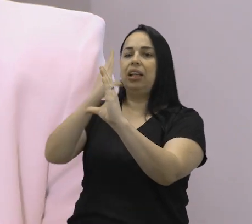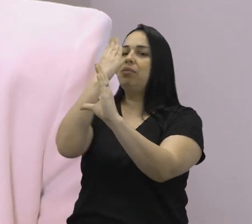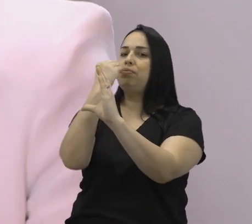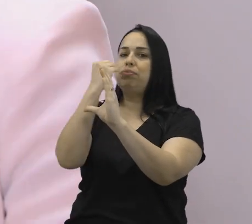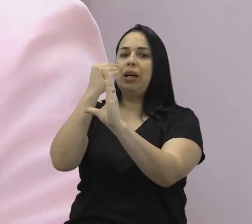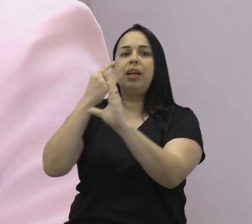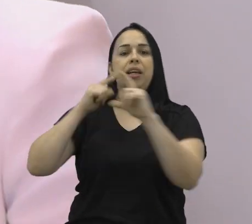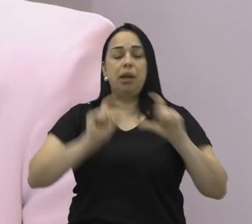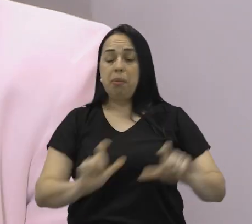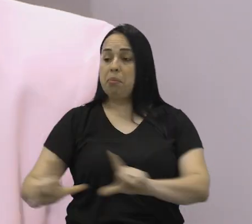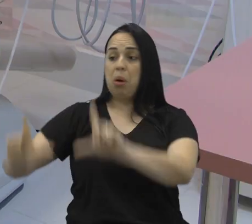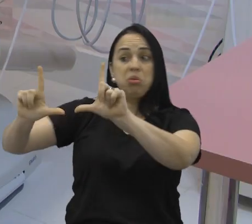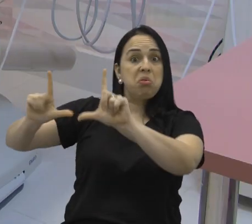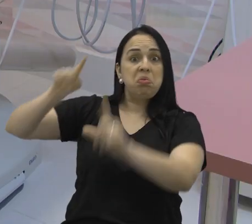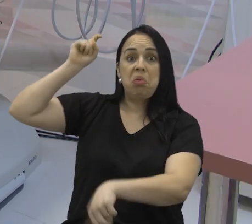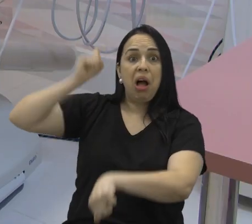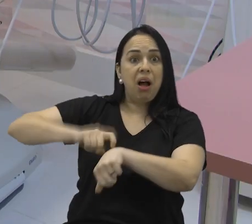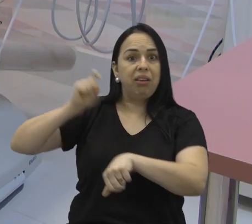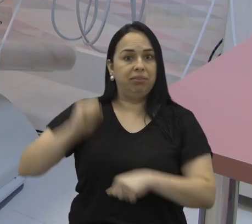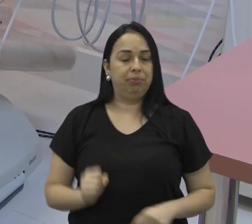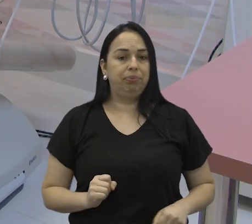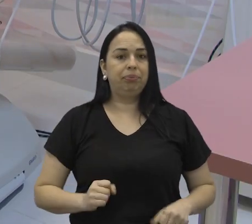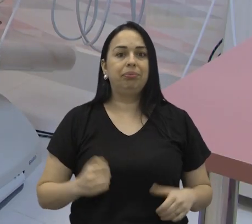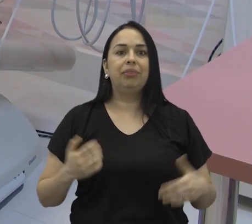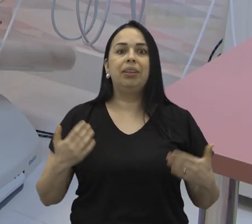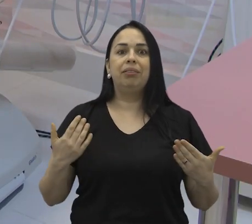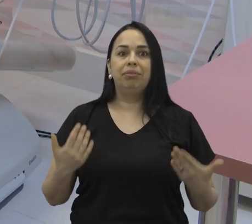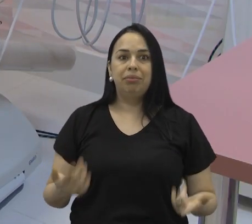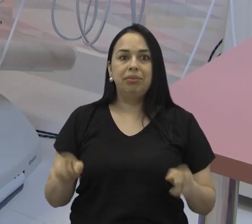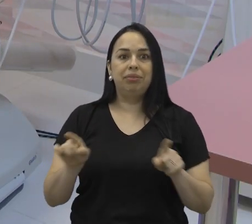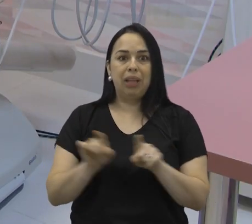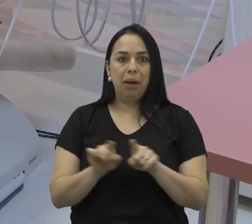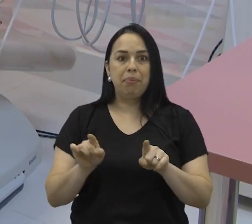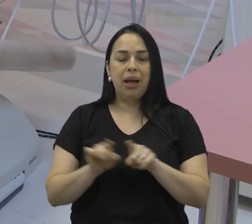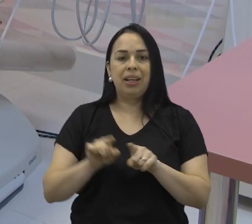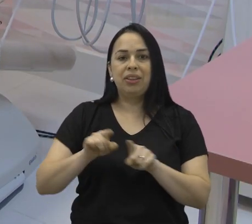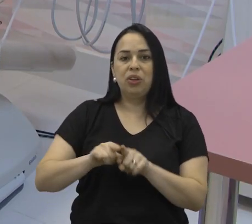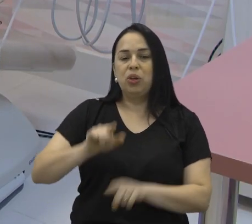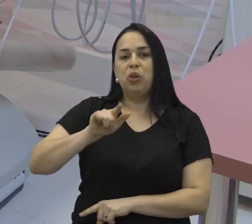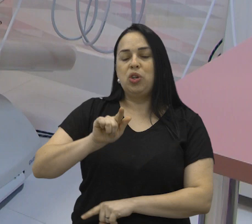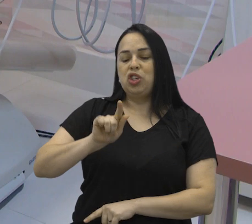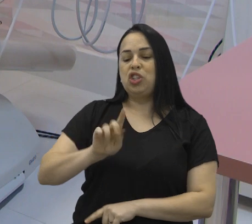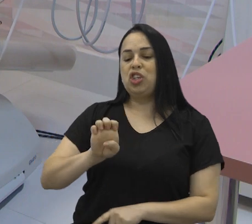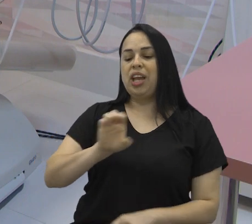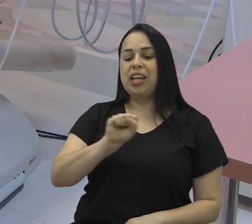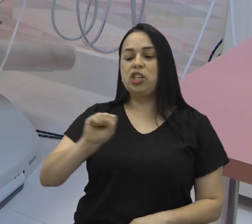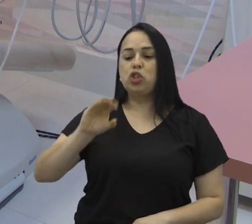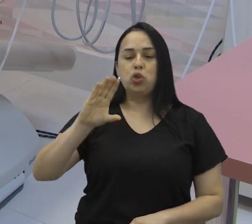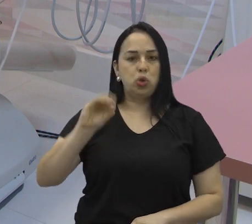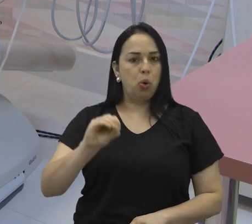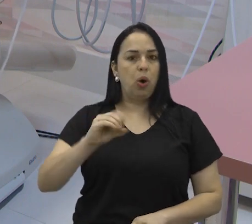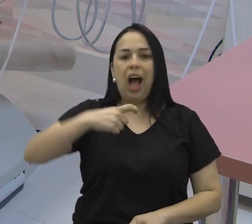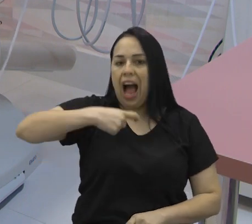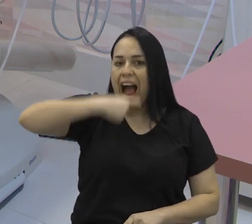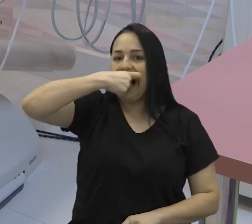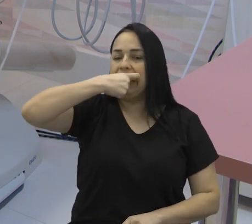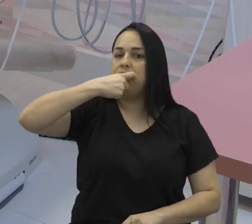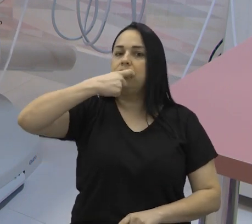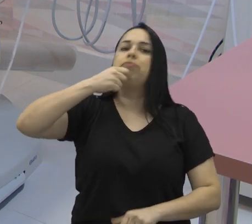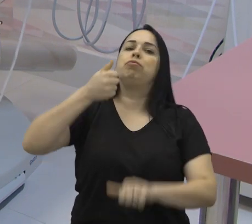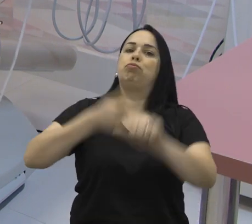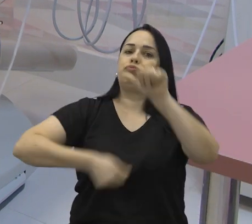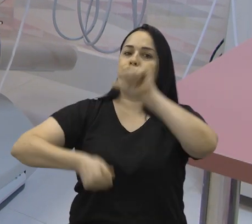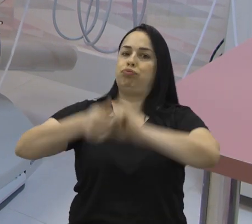imediatamente o raio-x já sai na tela. Na clínica, até a quantidade de gesso utilizado nos procedimentos foi reduzida.